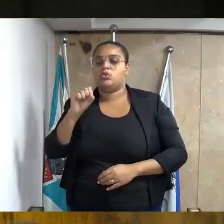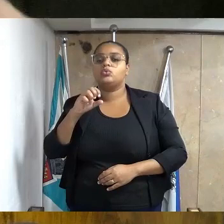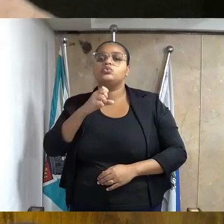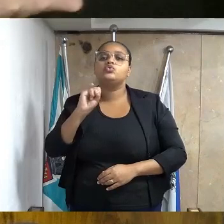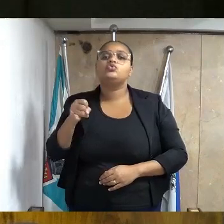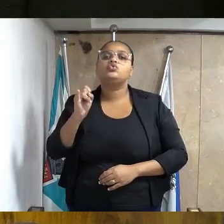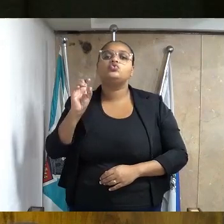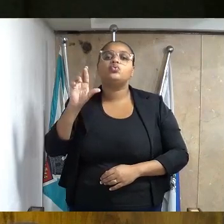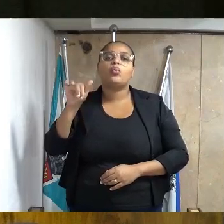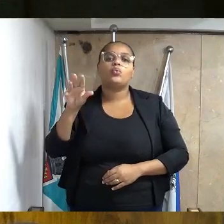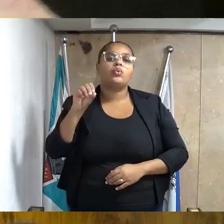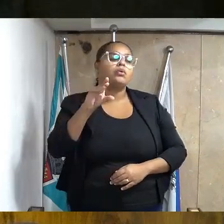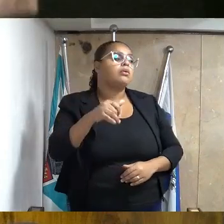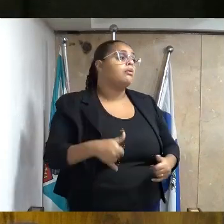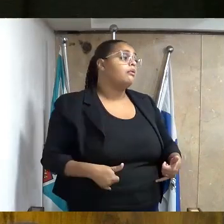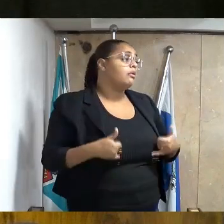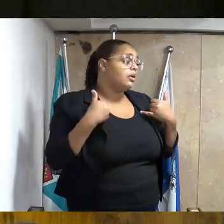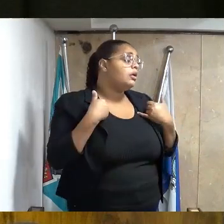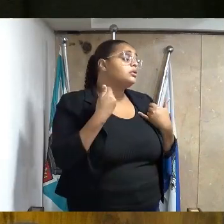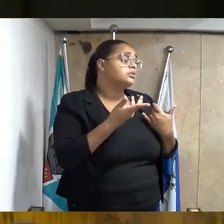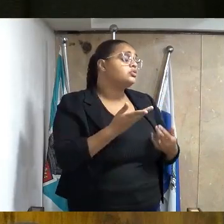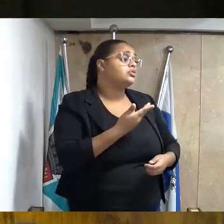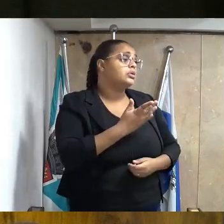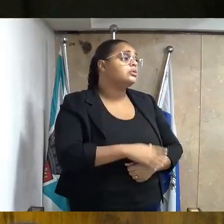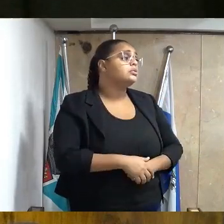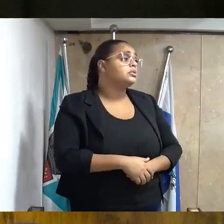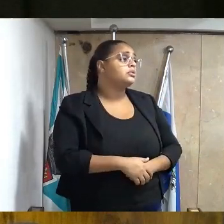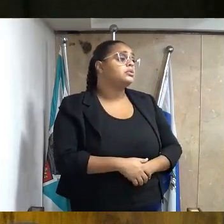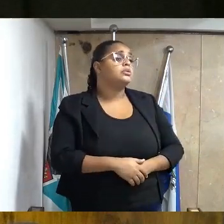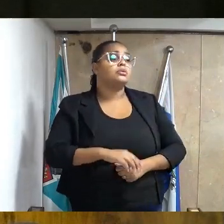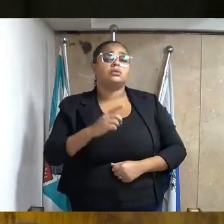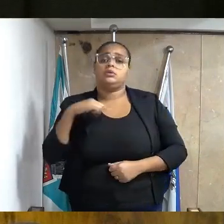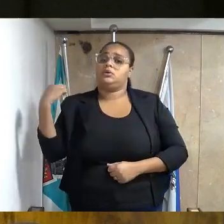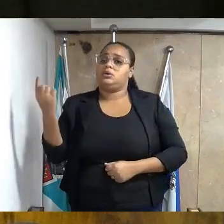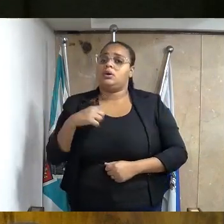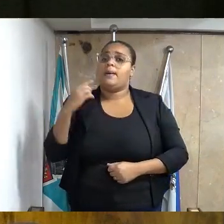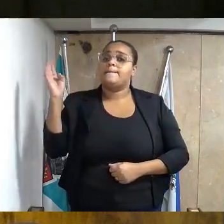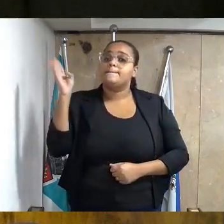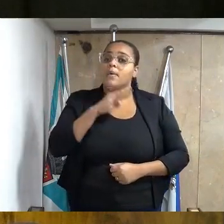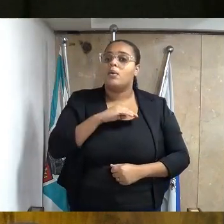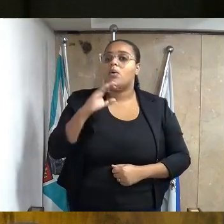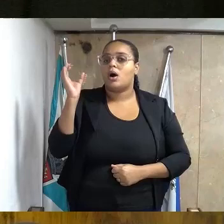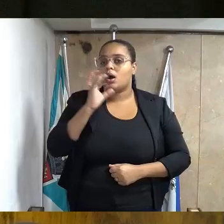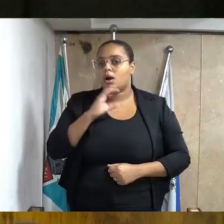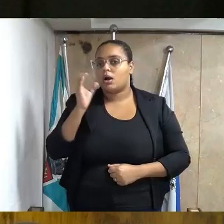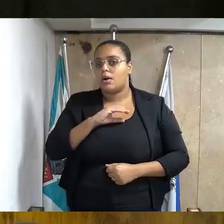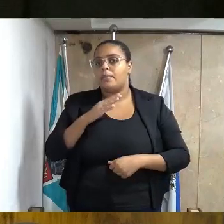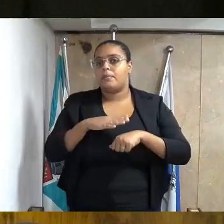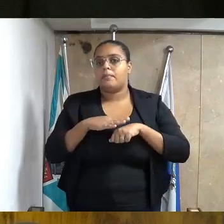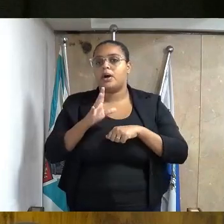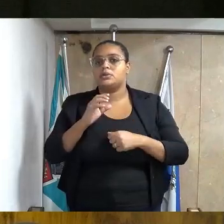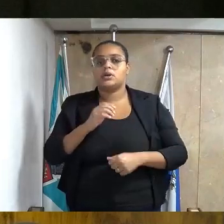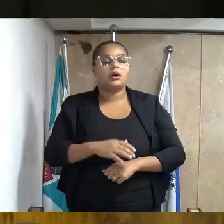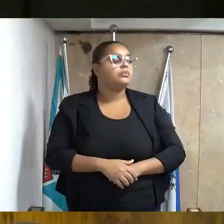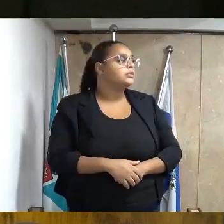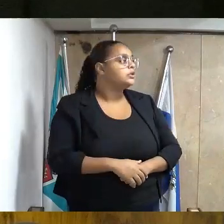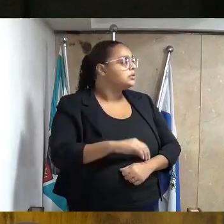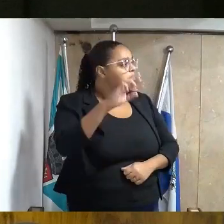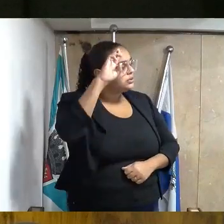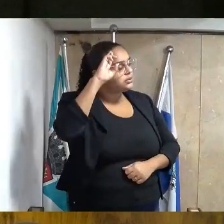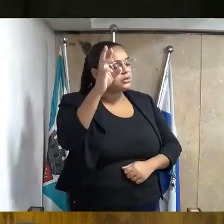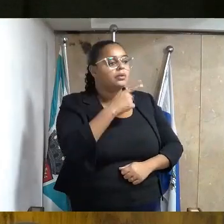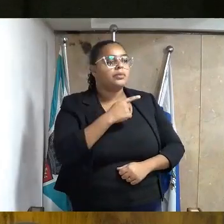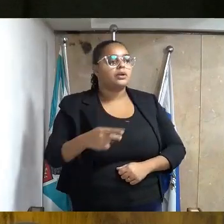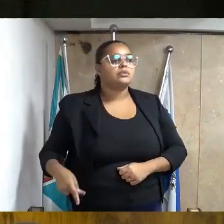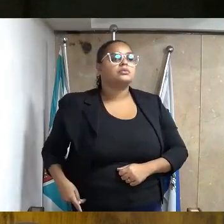de se manifestar, e a gente precisa se manifestar para que esse mal acabe o mais rápido possível. Senhor presidente, queria